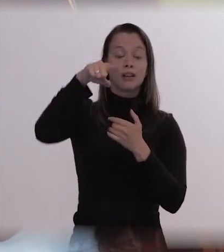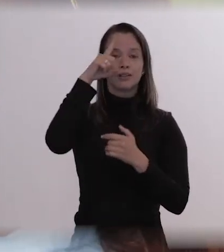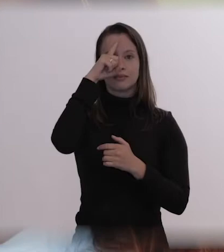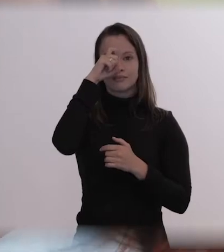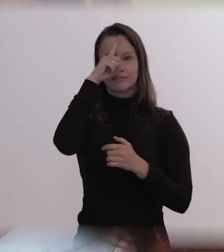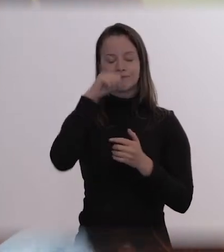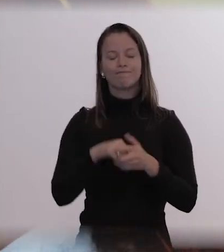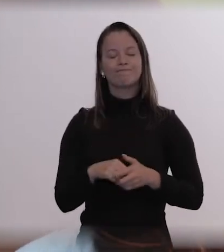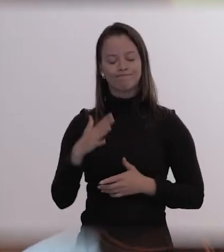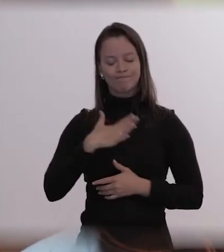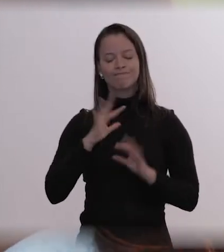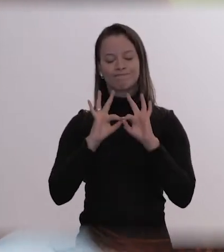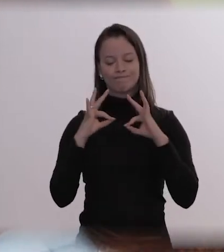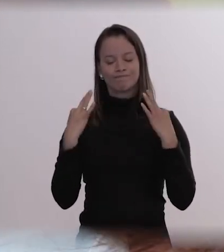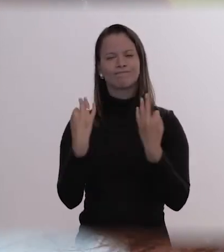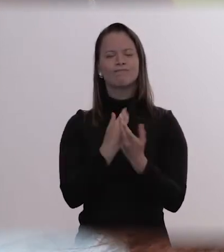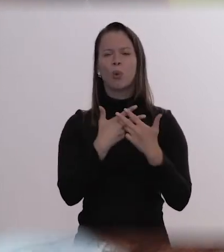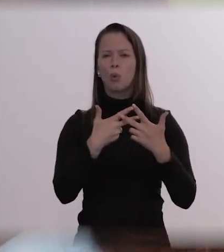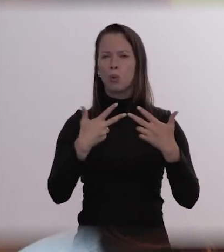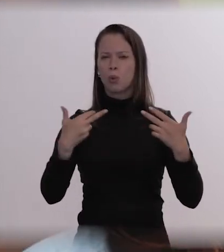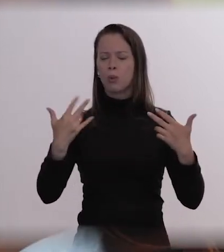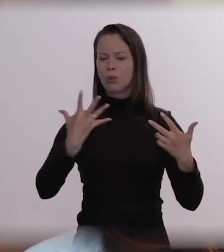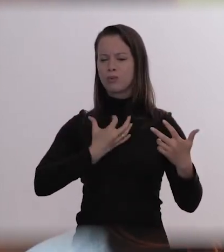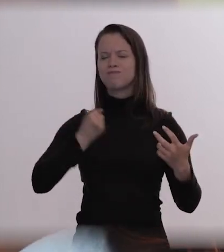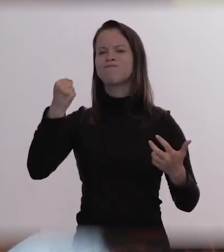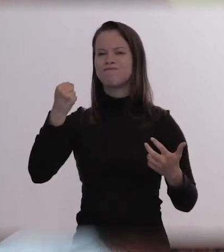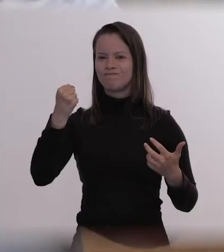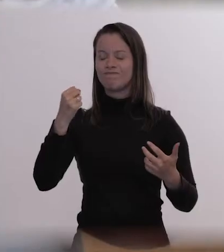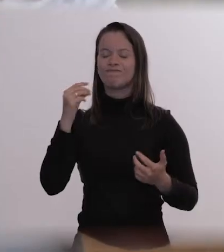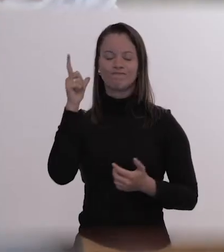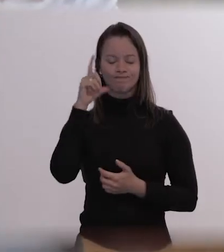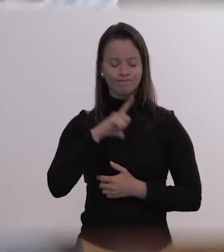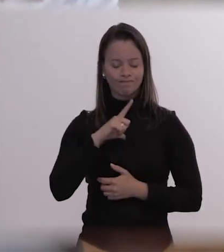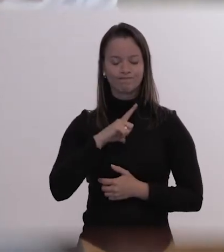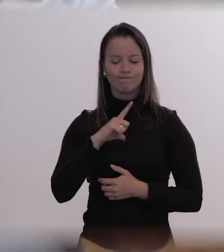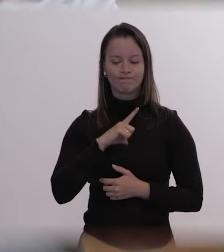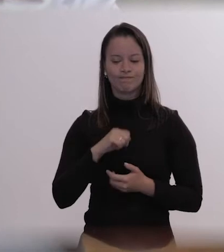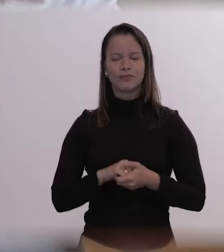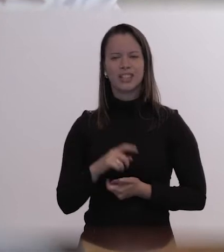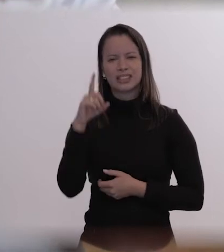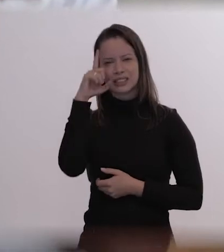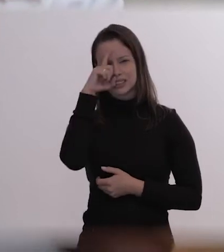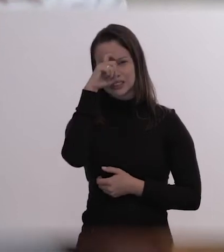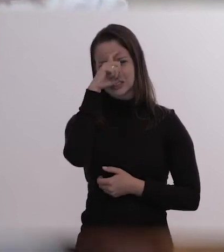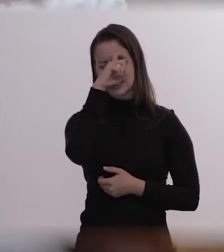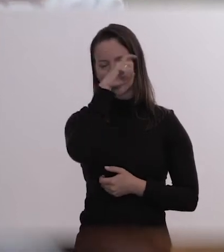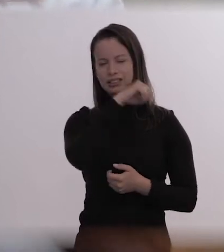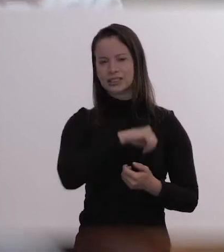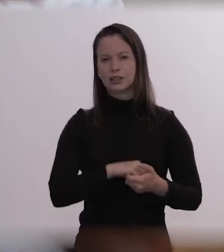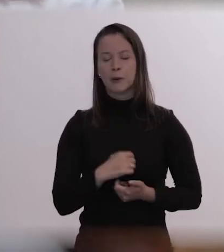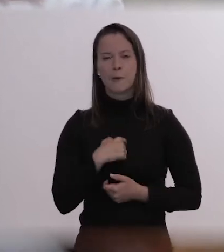Na família tem muitos casos, muitos mesmo. Então, assim, é bem difícil.